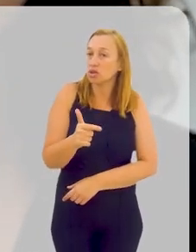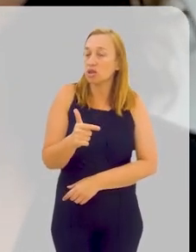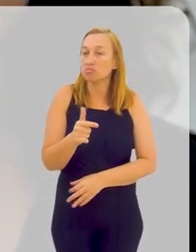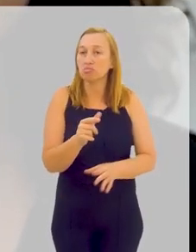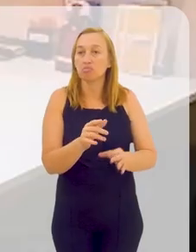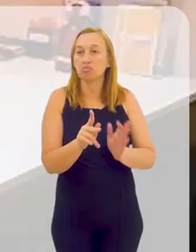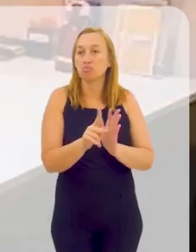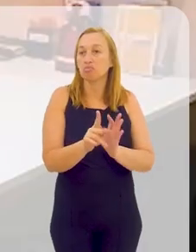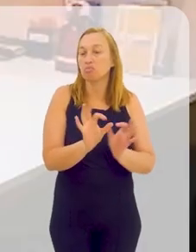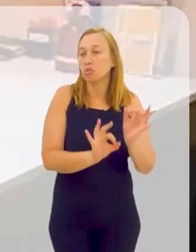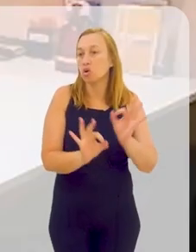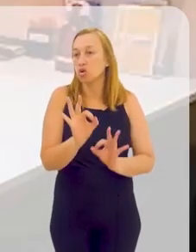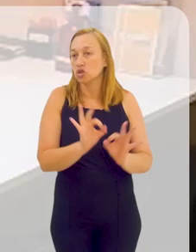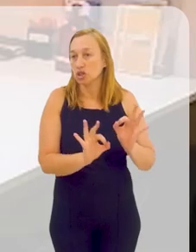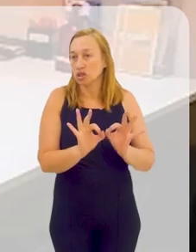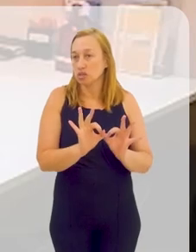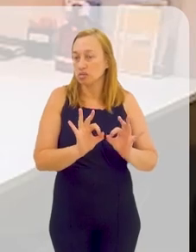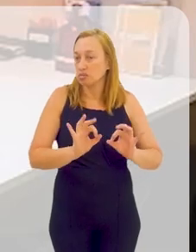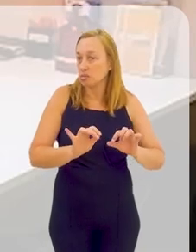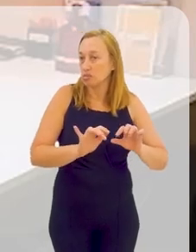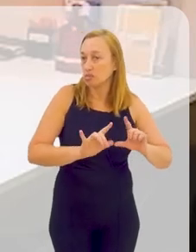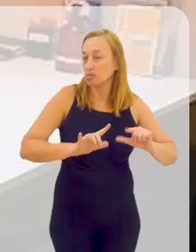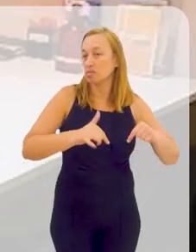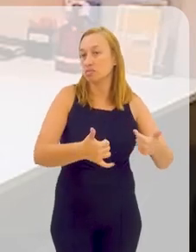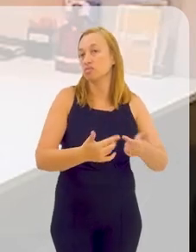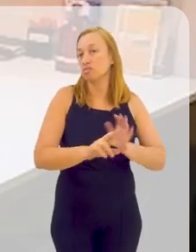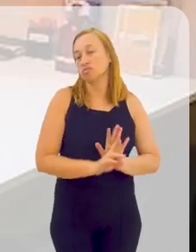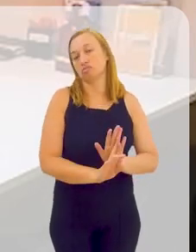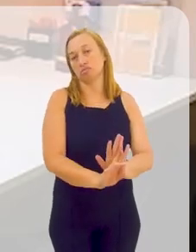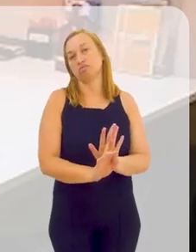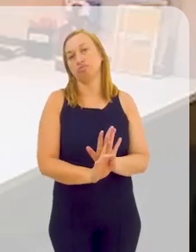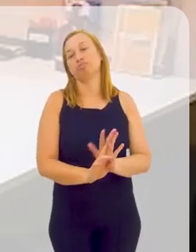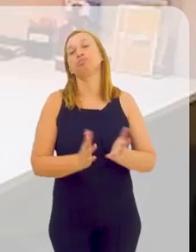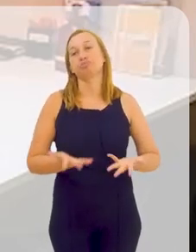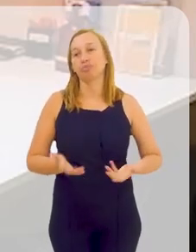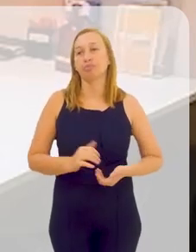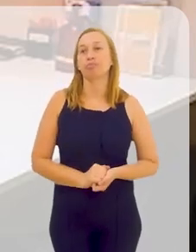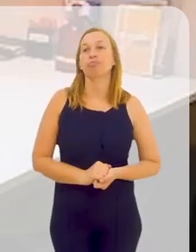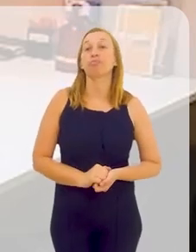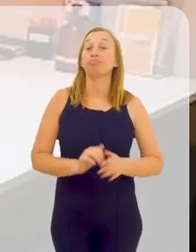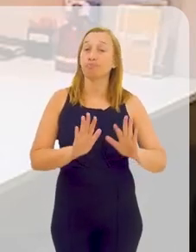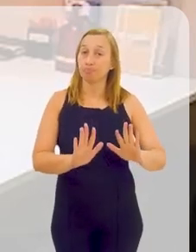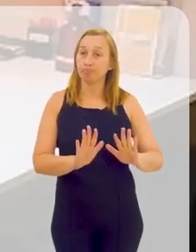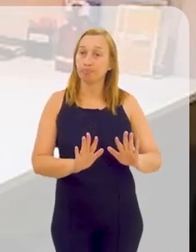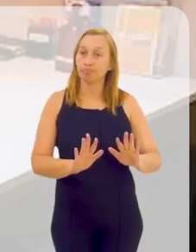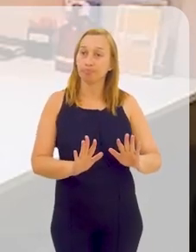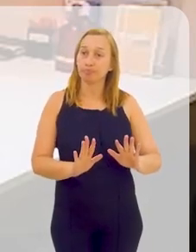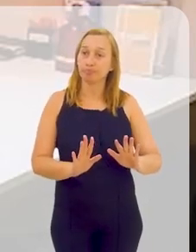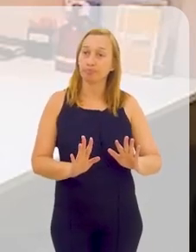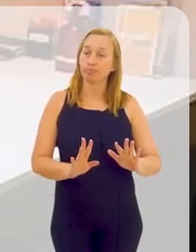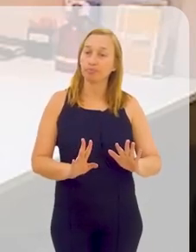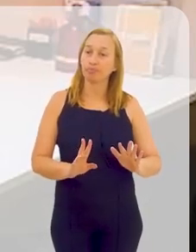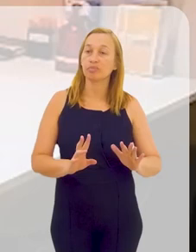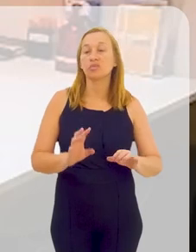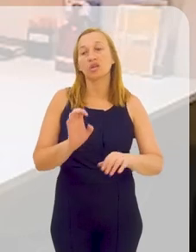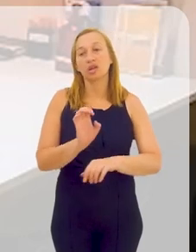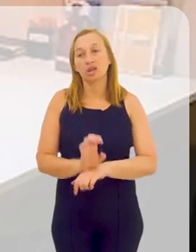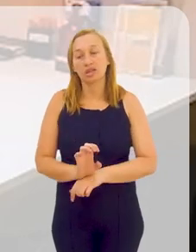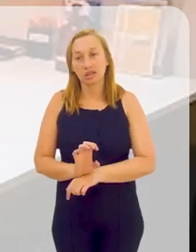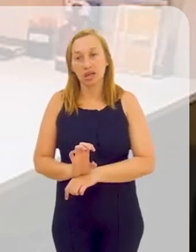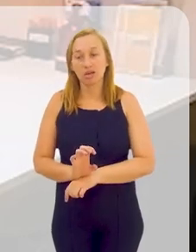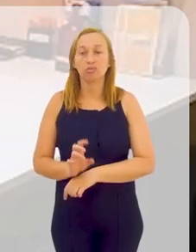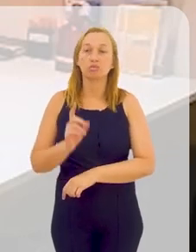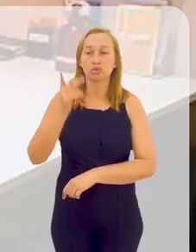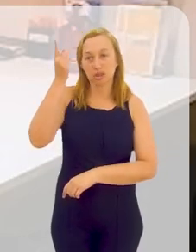tem projetos em operação representativos né apesar de